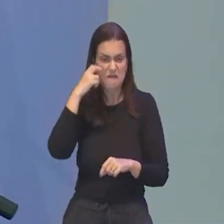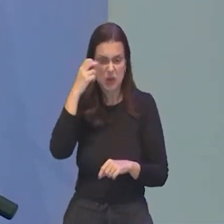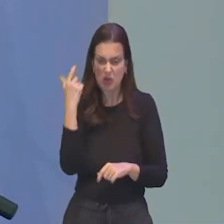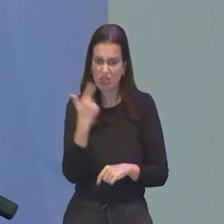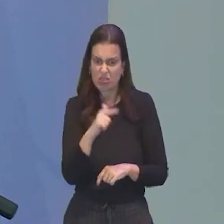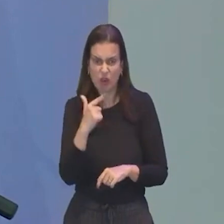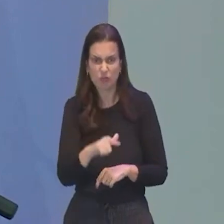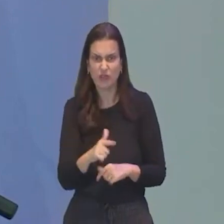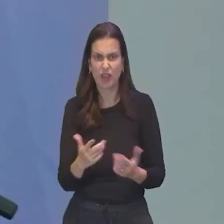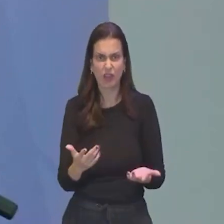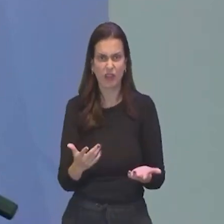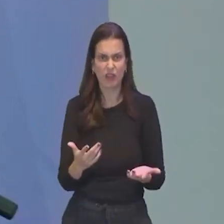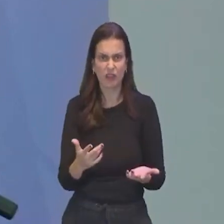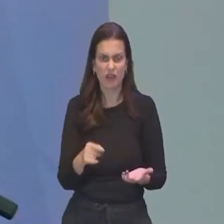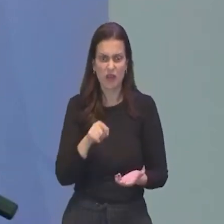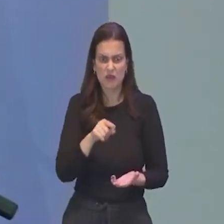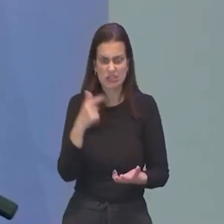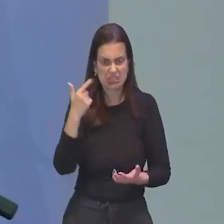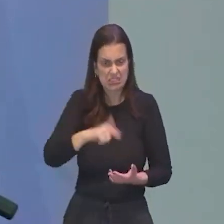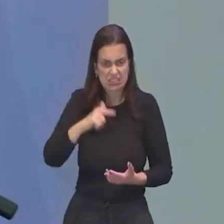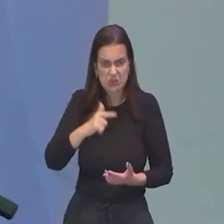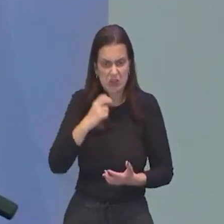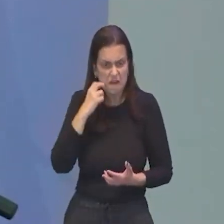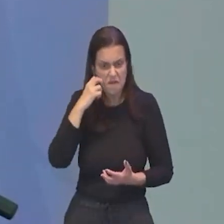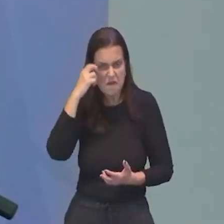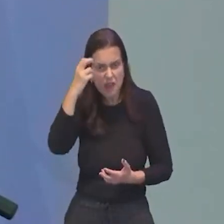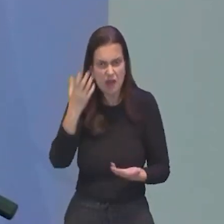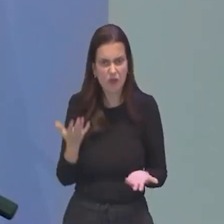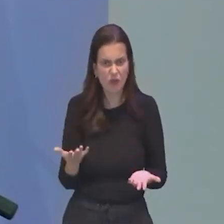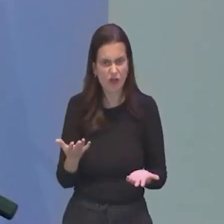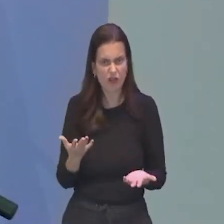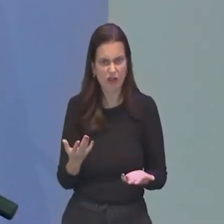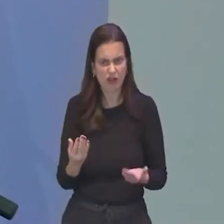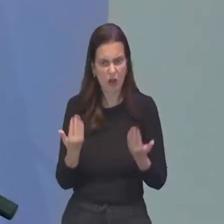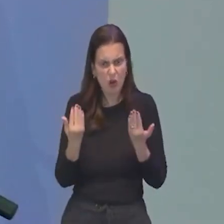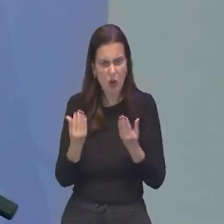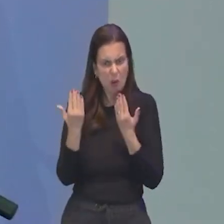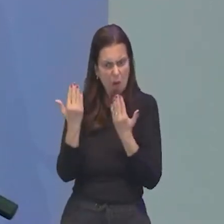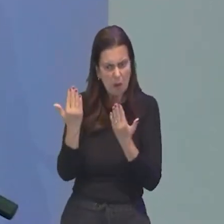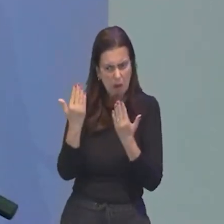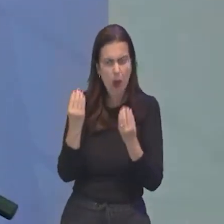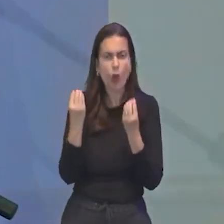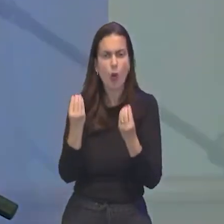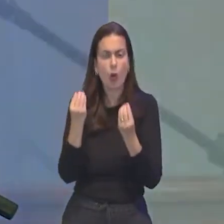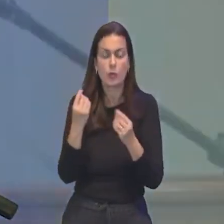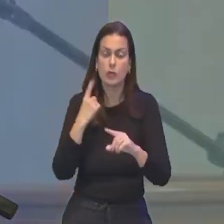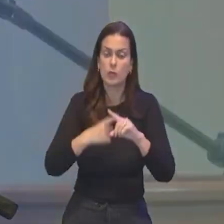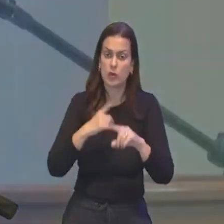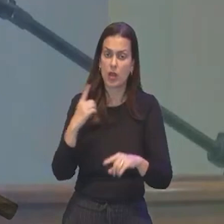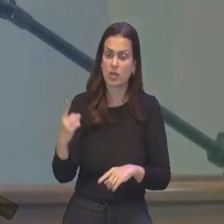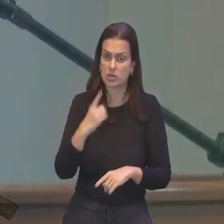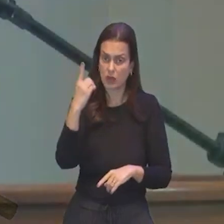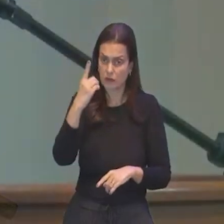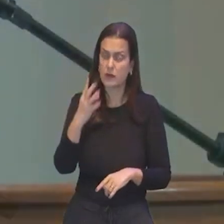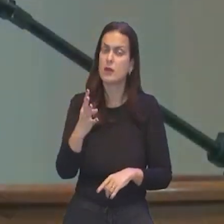sem pejo, é o significado desta palavra, uma palavra forte, porque Davi,